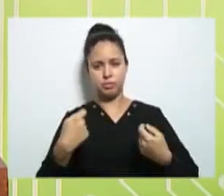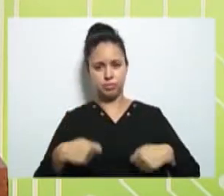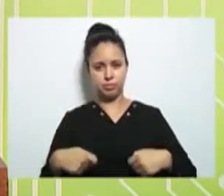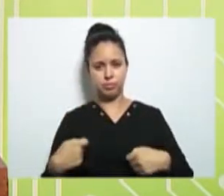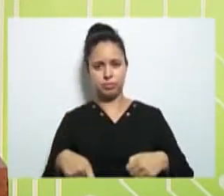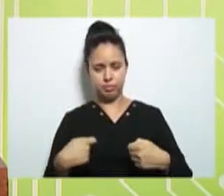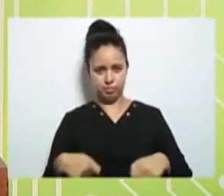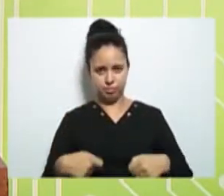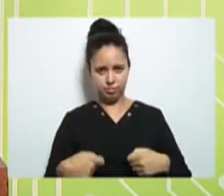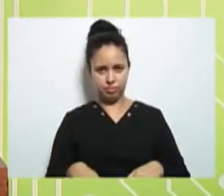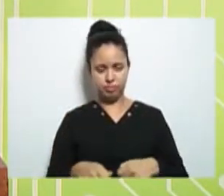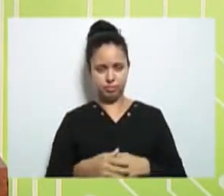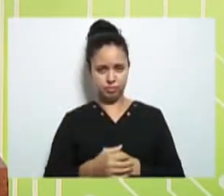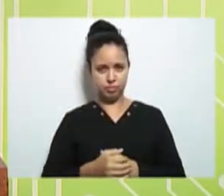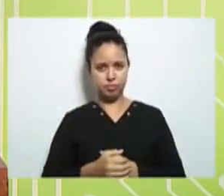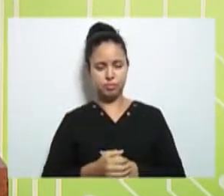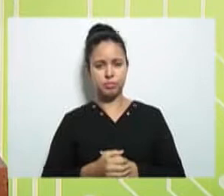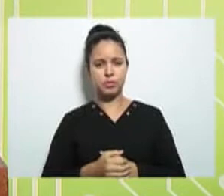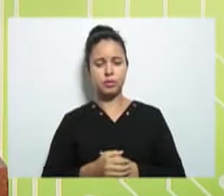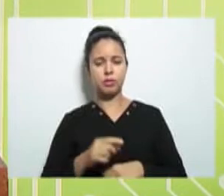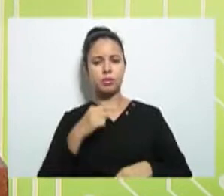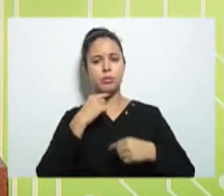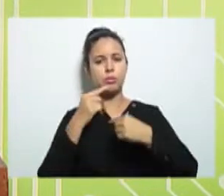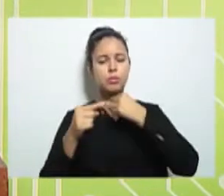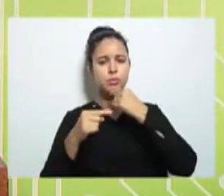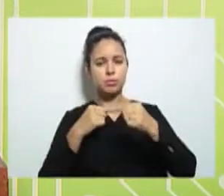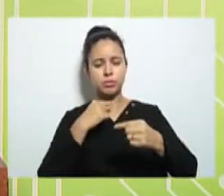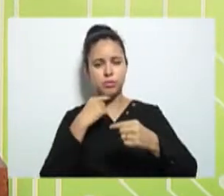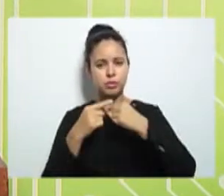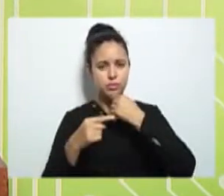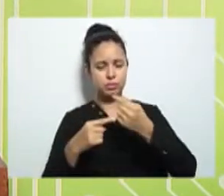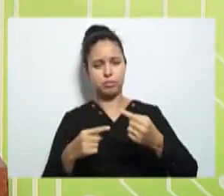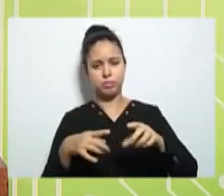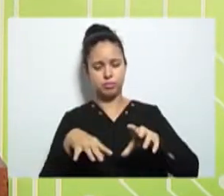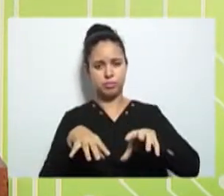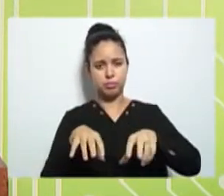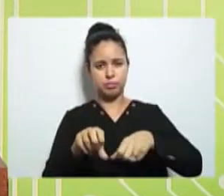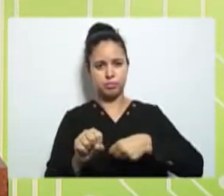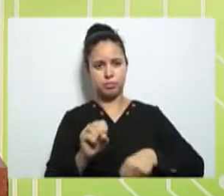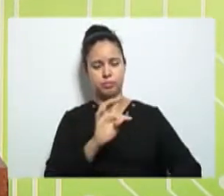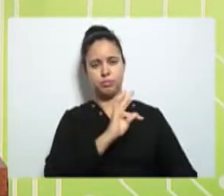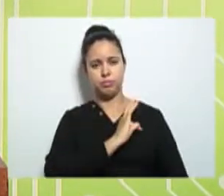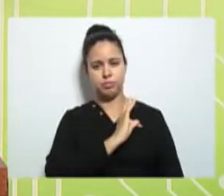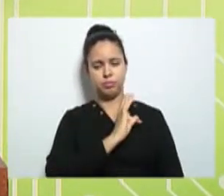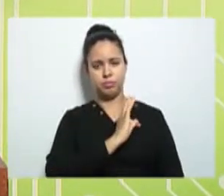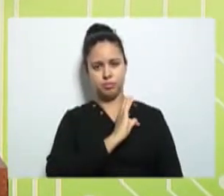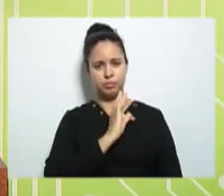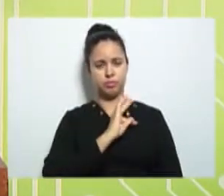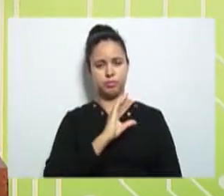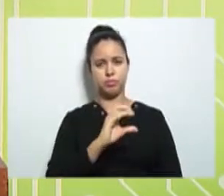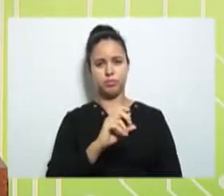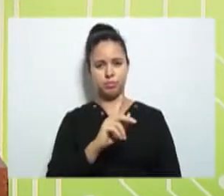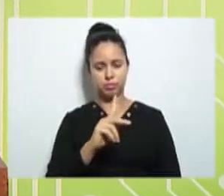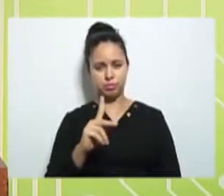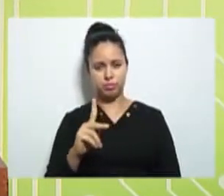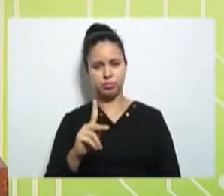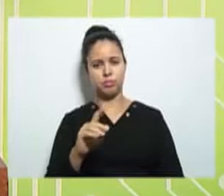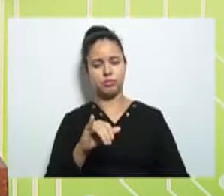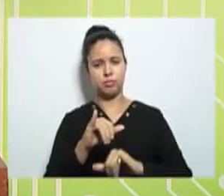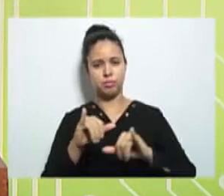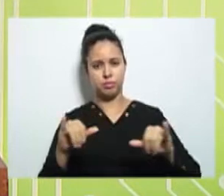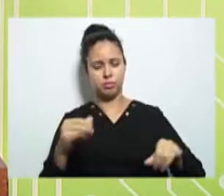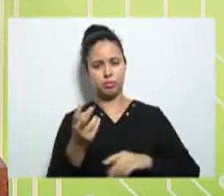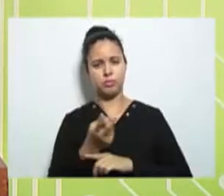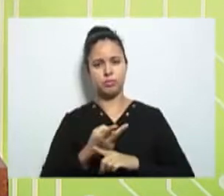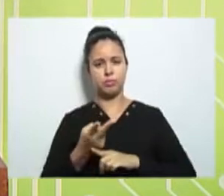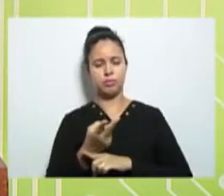necessidades, tá bom? Na dúvida, como a gente está se formando em técnico em cooperativismo, eu sempre recomendo você procurar o quê?